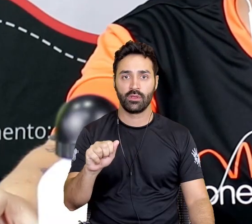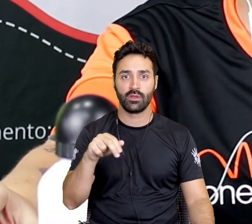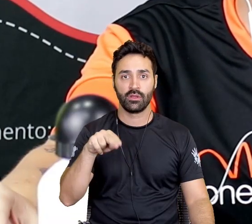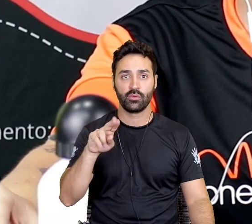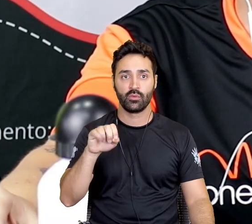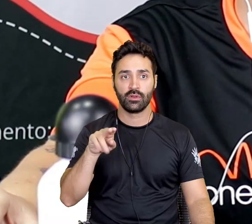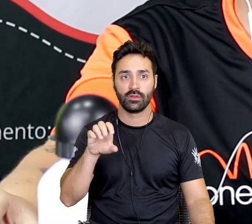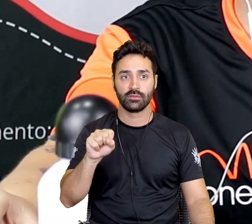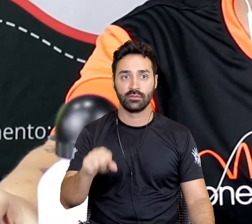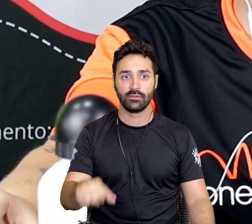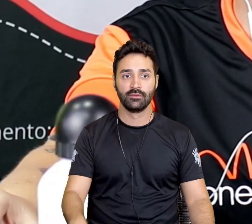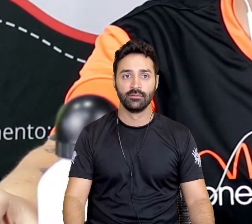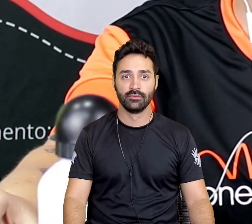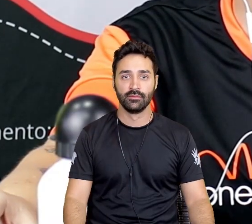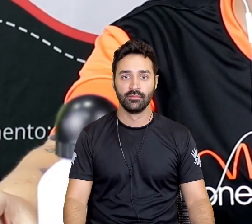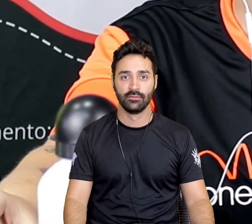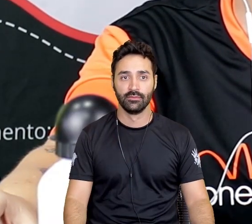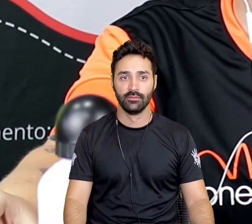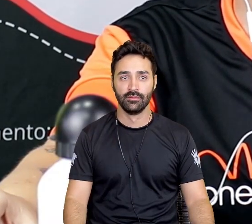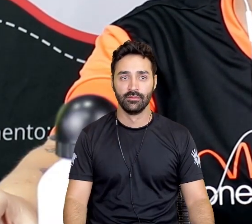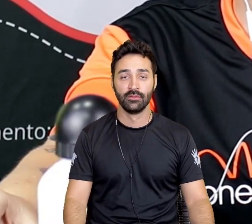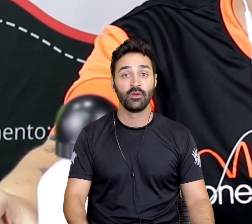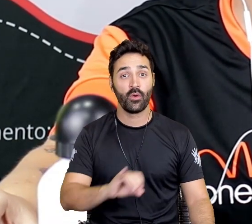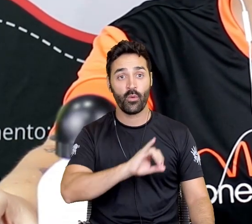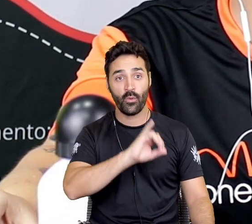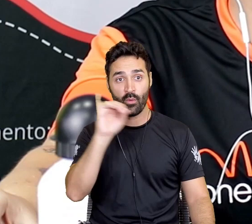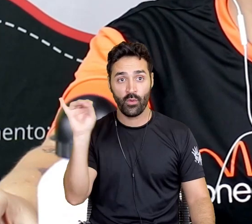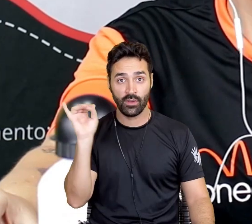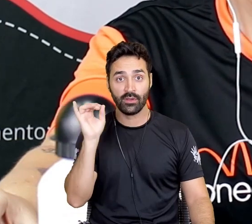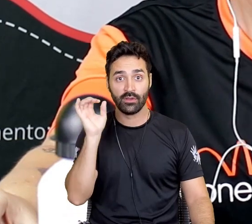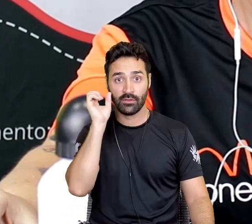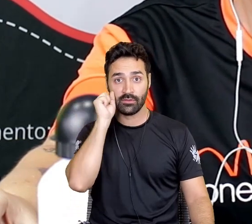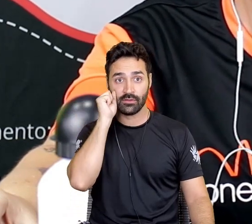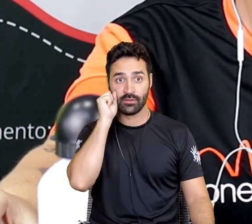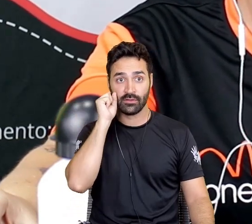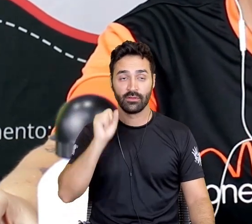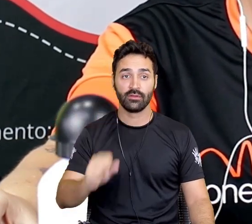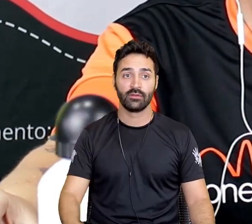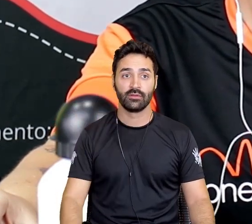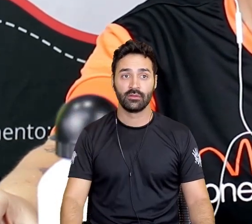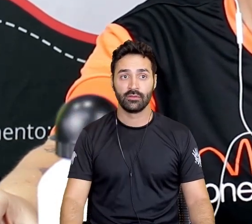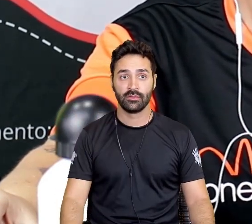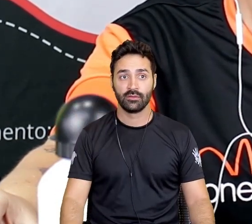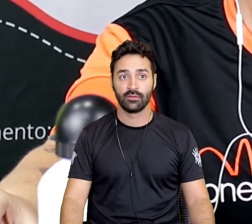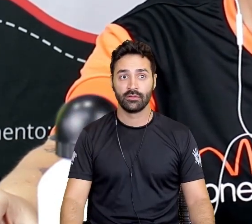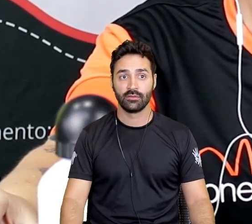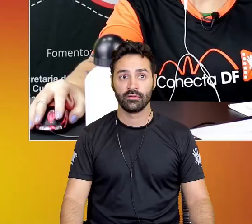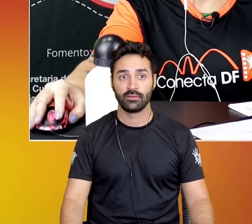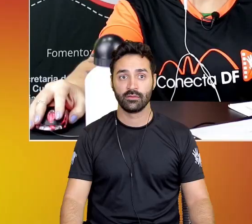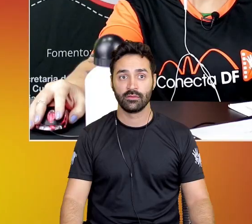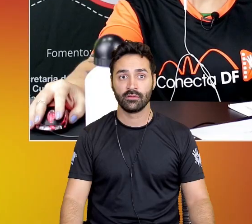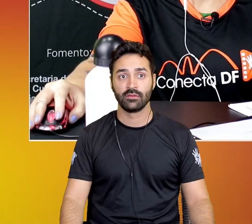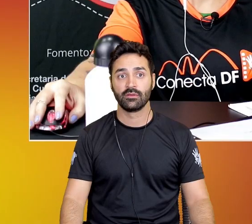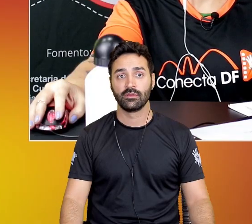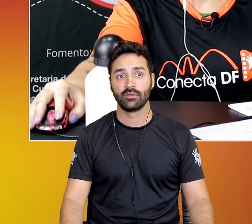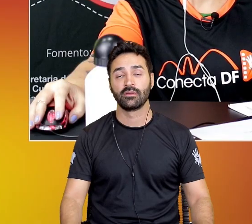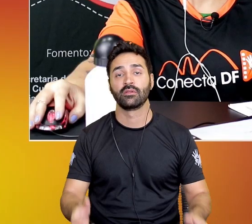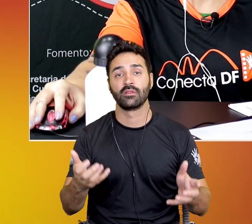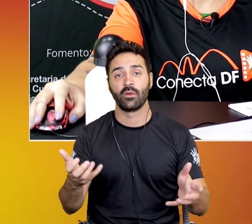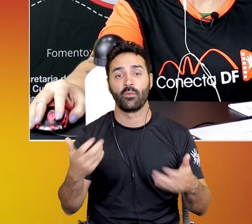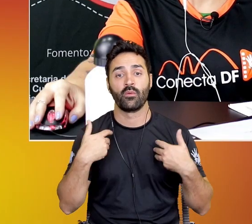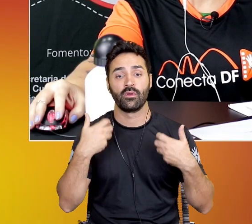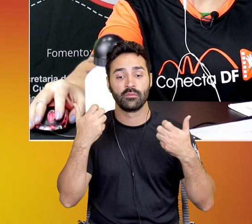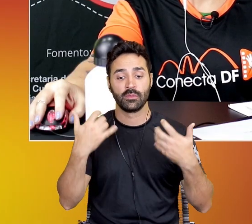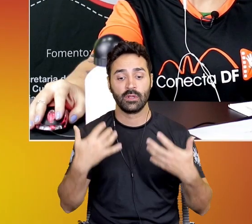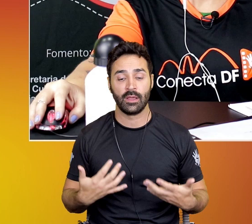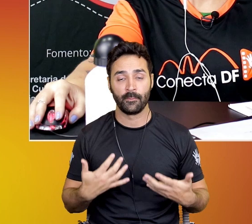Mercúria, Oi, professora, tá me ouvindo? Sim. Então, eu queria falar que, para